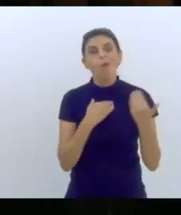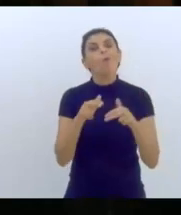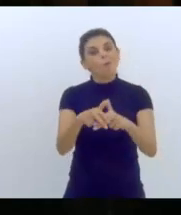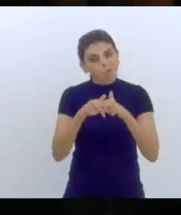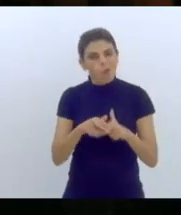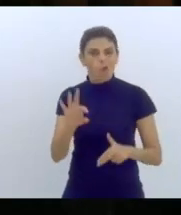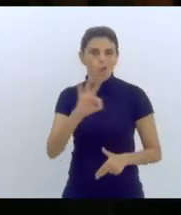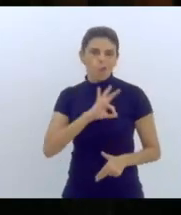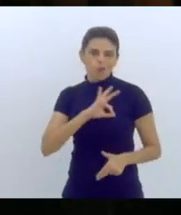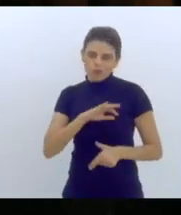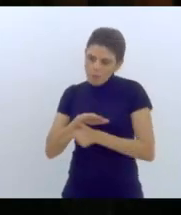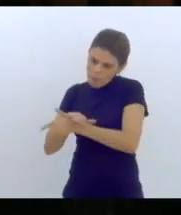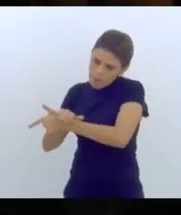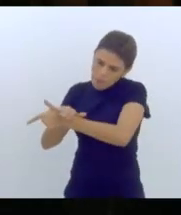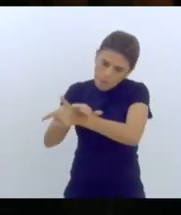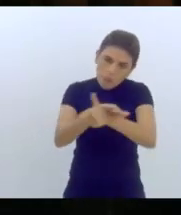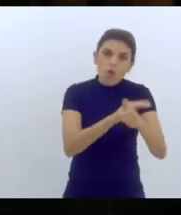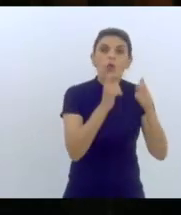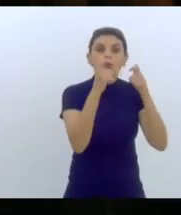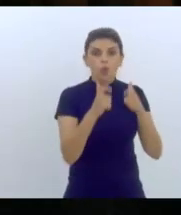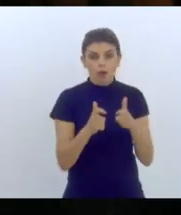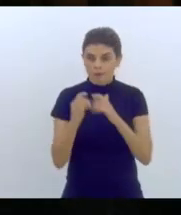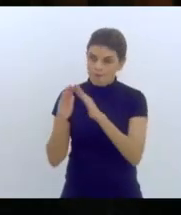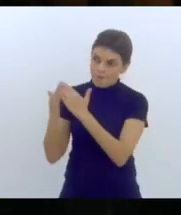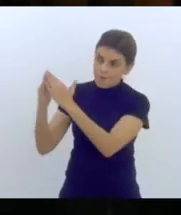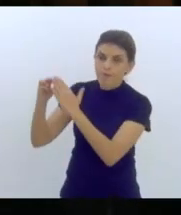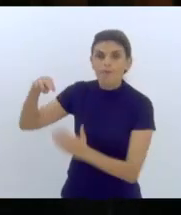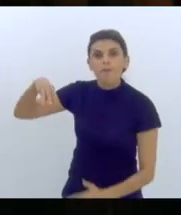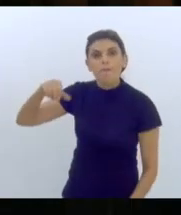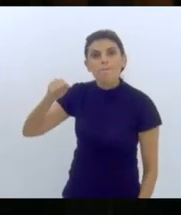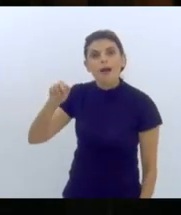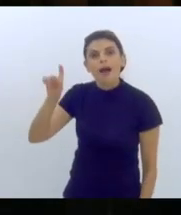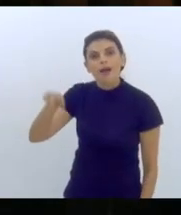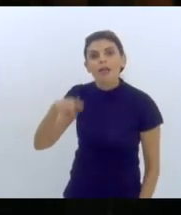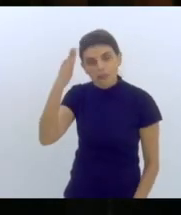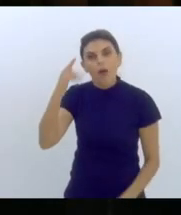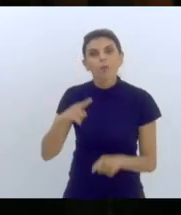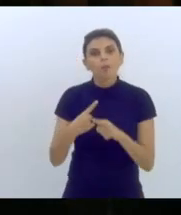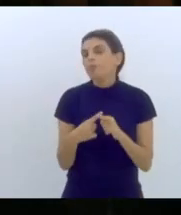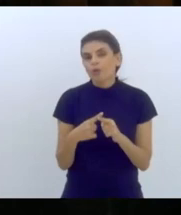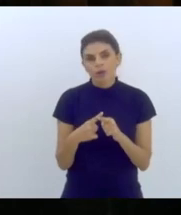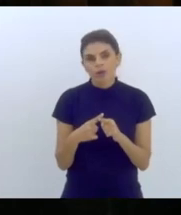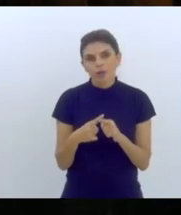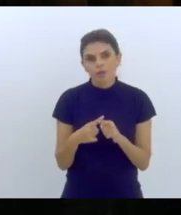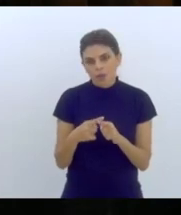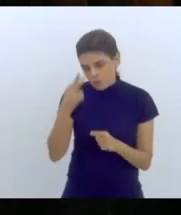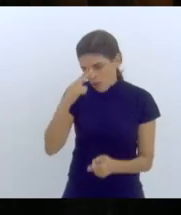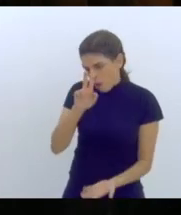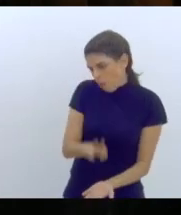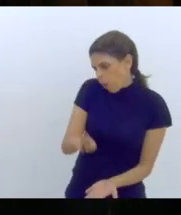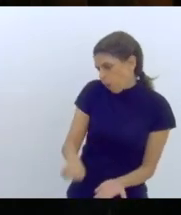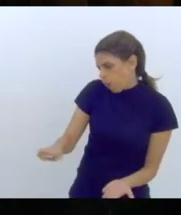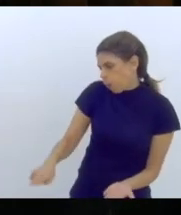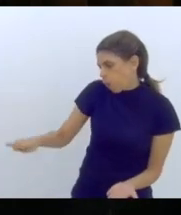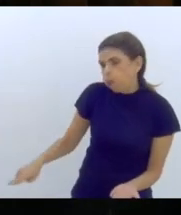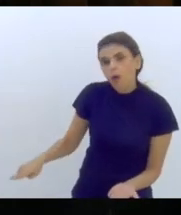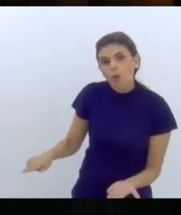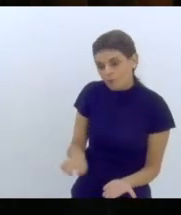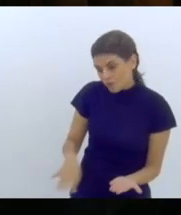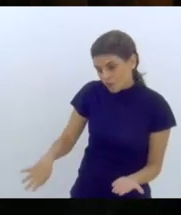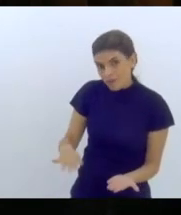dentro da favela da Maré. Sabe por quê? Corpos pretos jogados no chão da